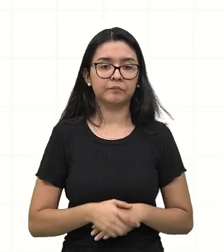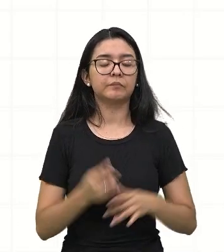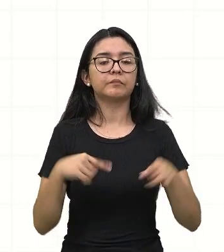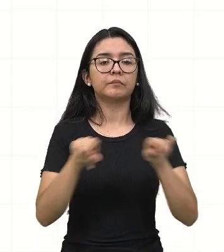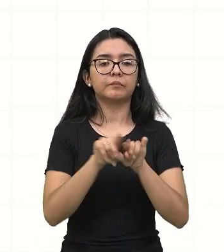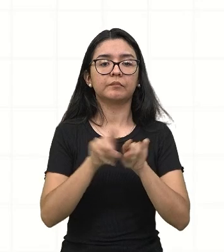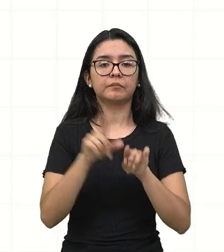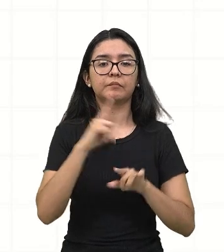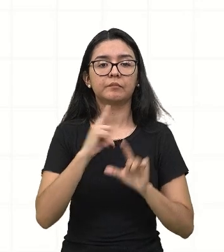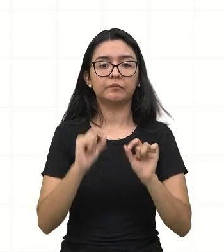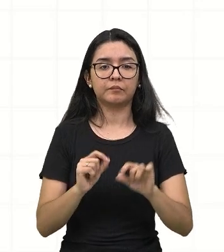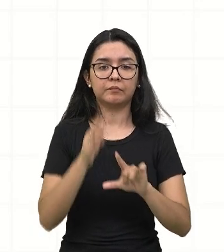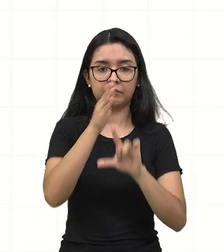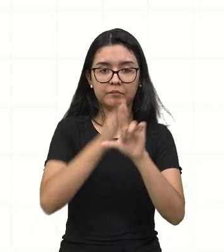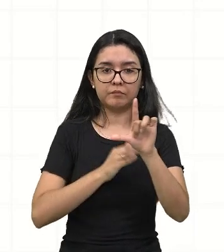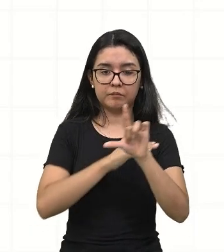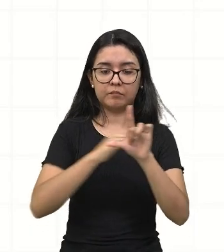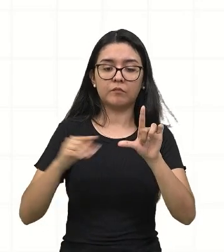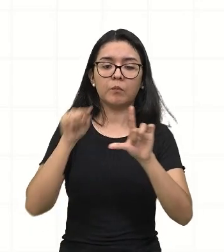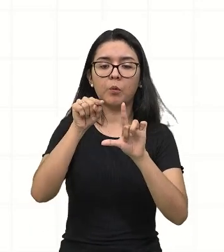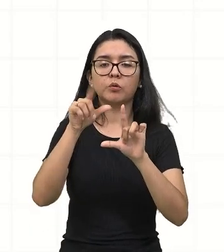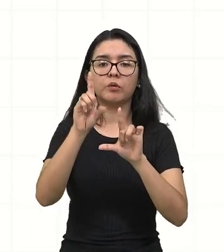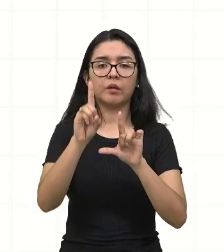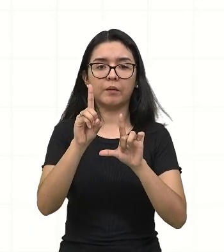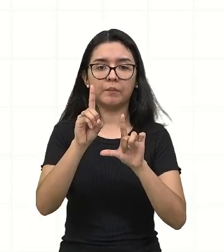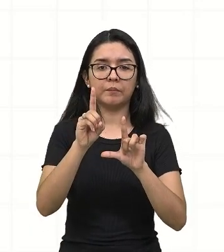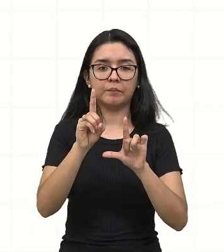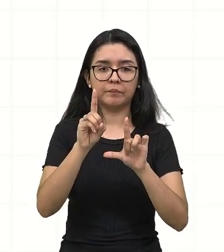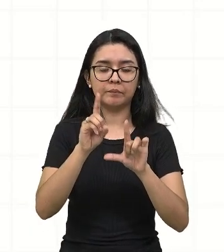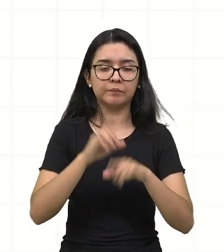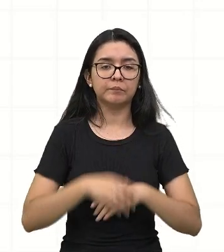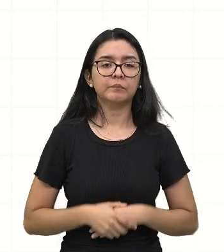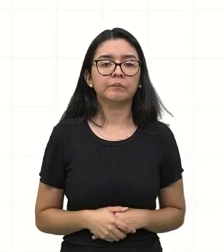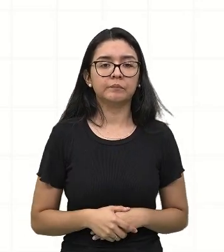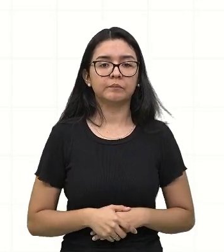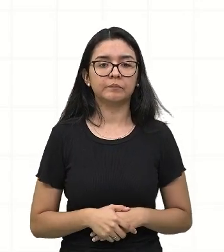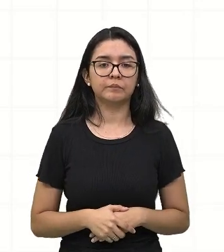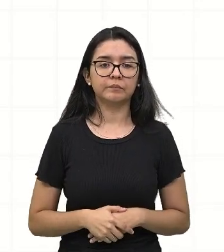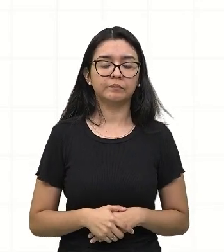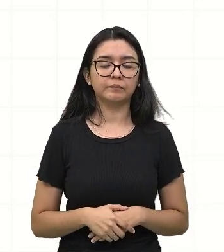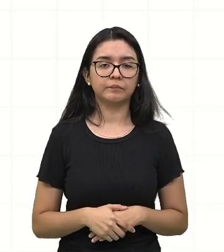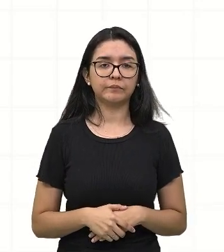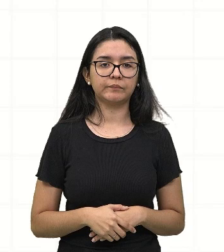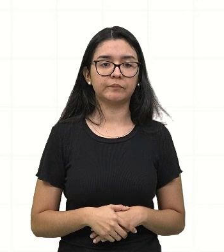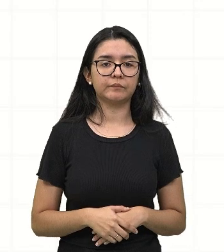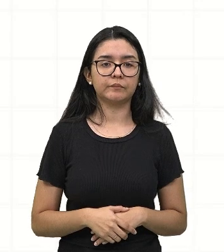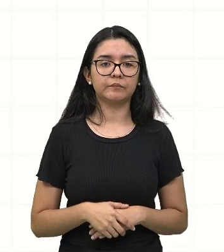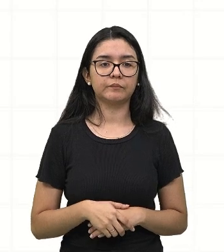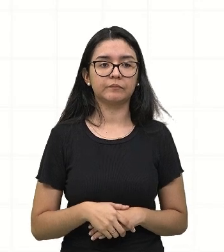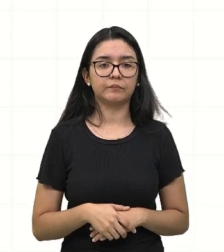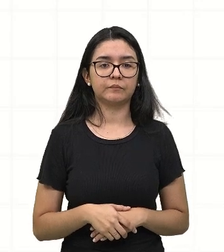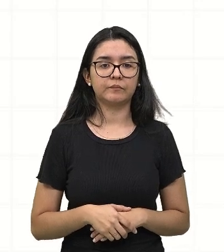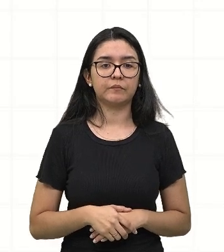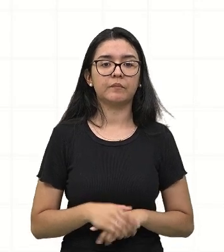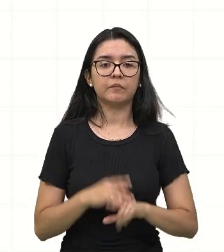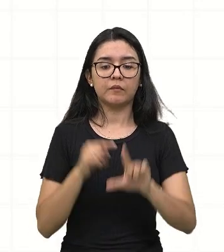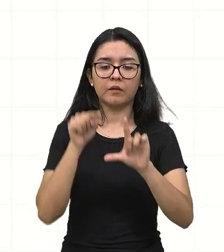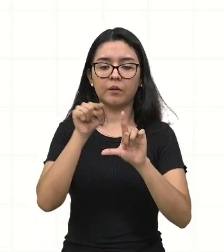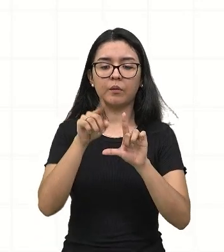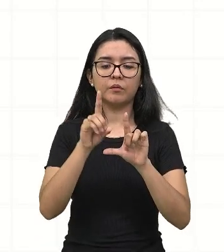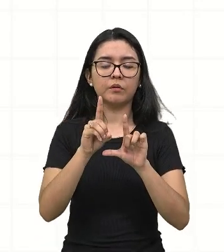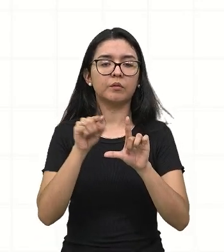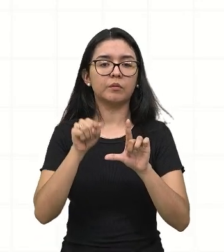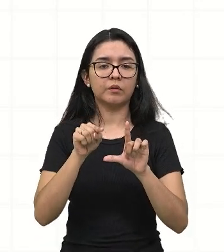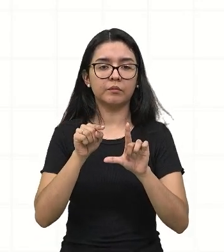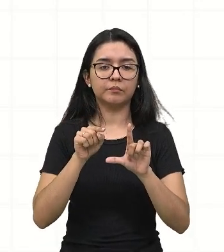temos ó, o ponto D, que ele está... Opa, vamos pegar o sinalizador, né? O ponto D, que ele